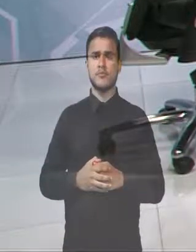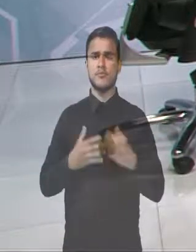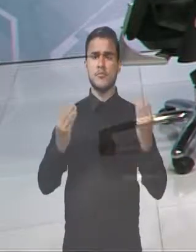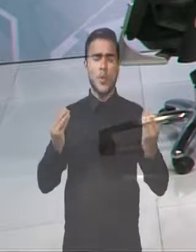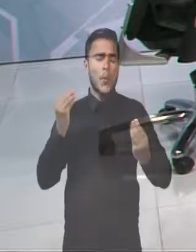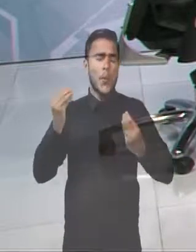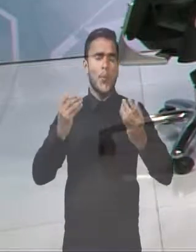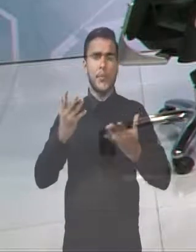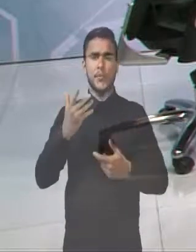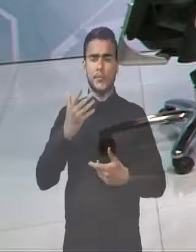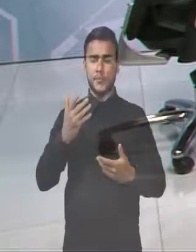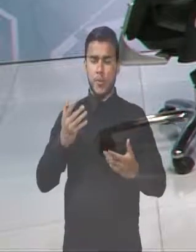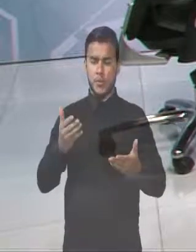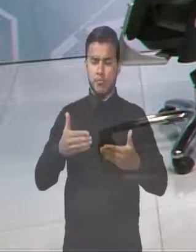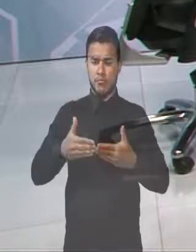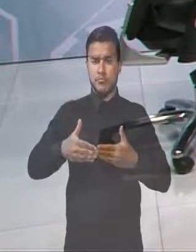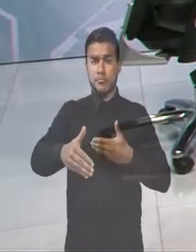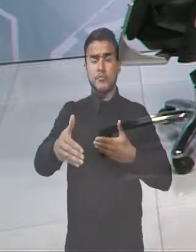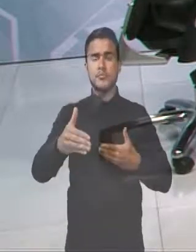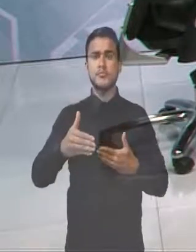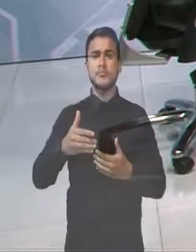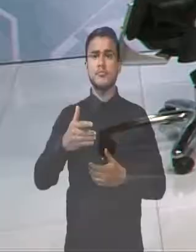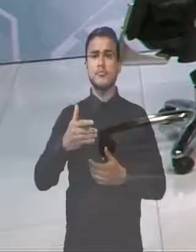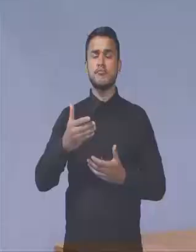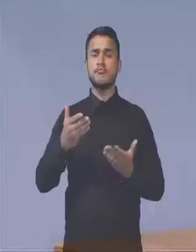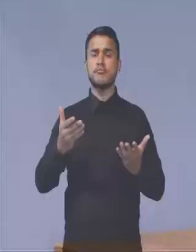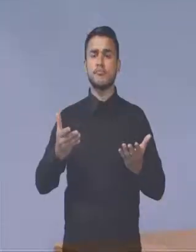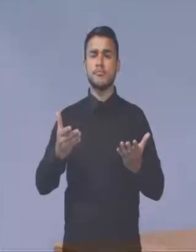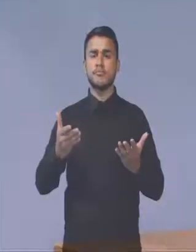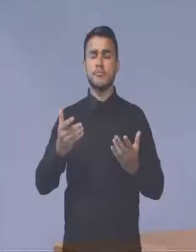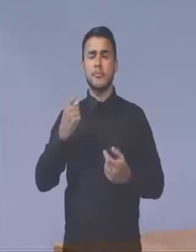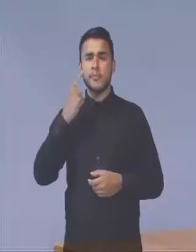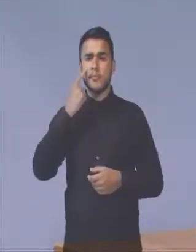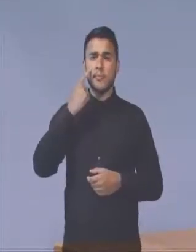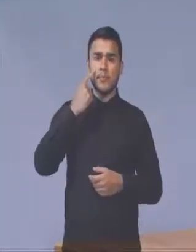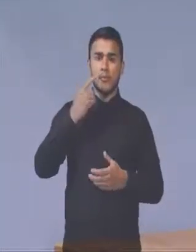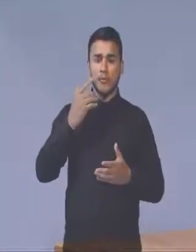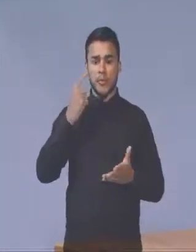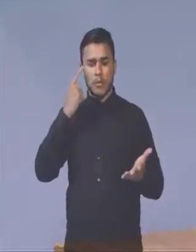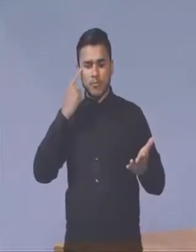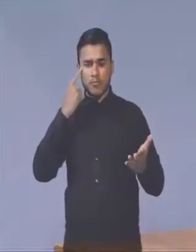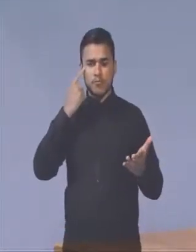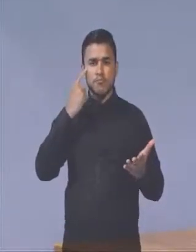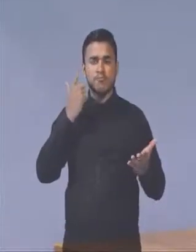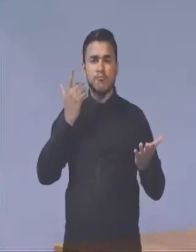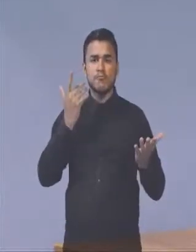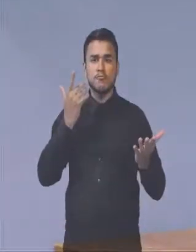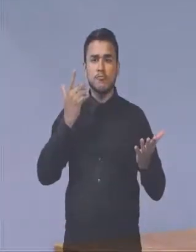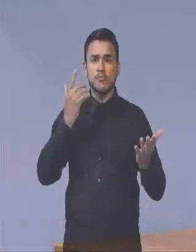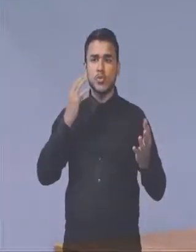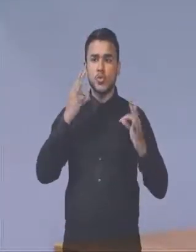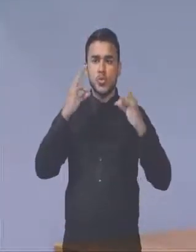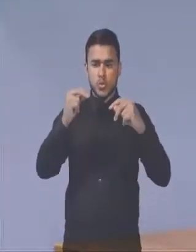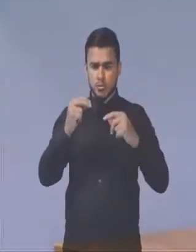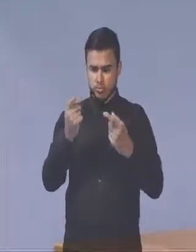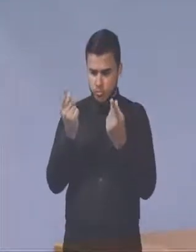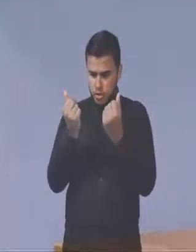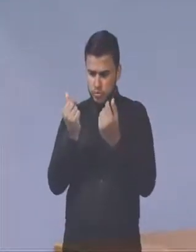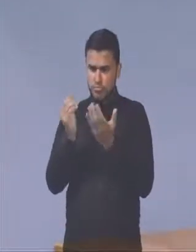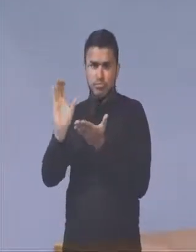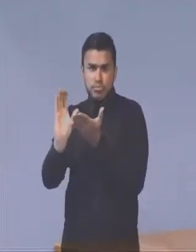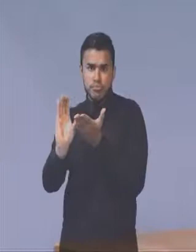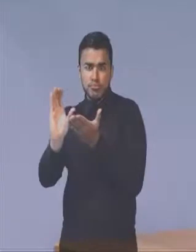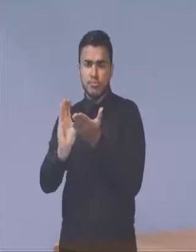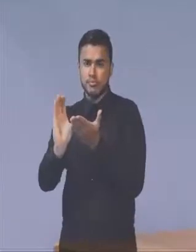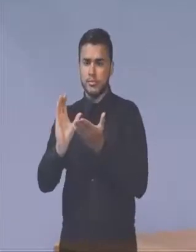maturidade da modernidade, quando se fazia a projeção a partir do que você tinha de capital acumulado,